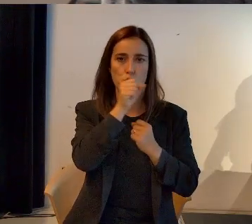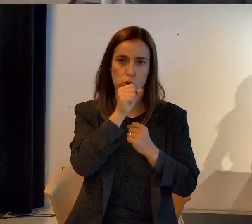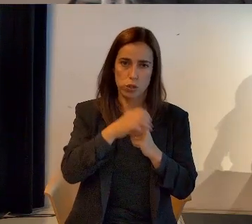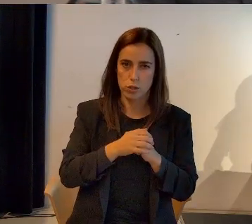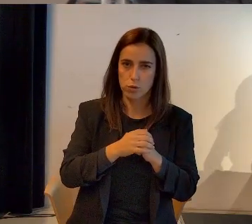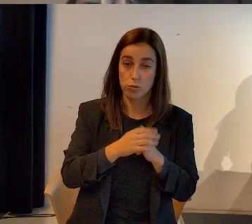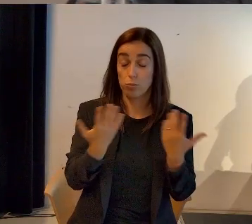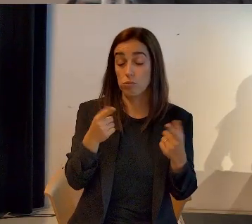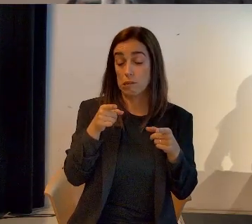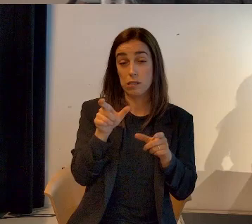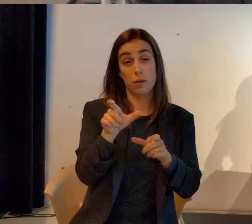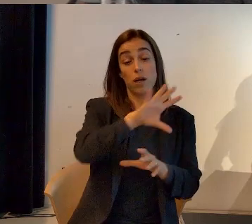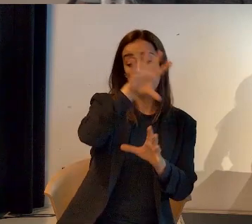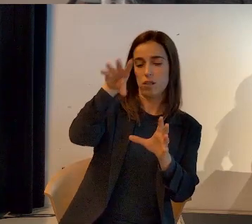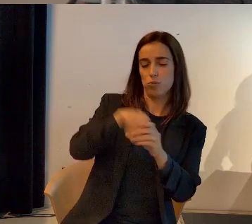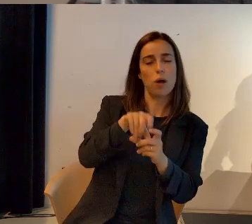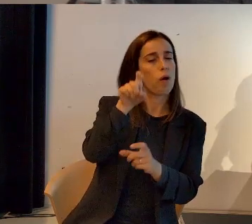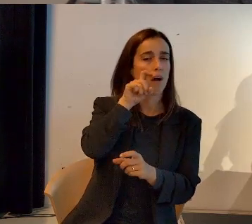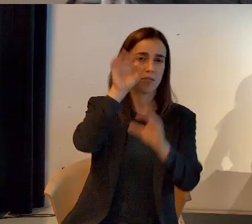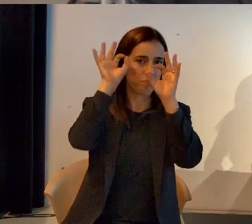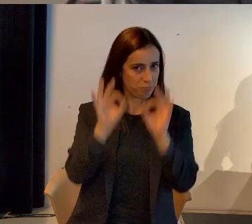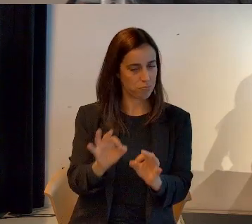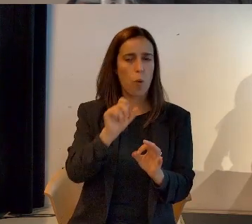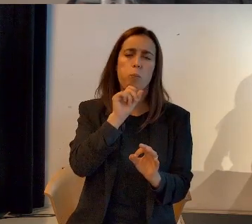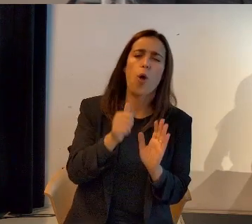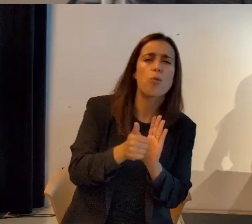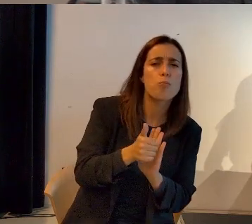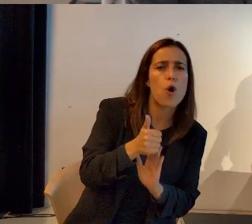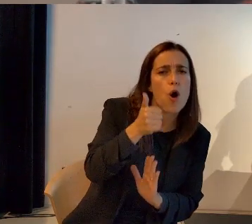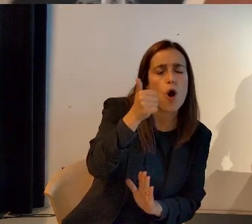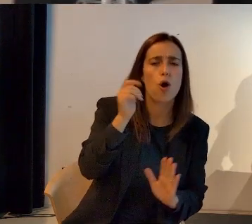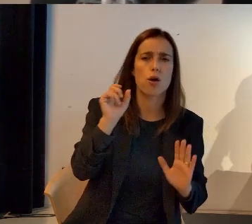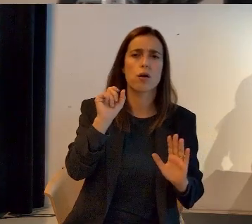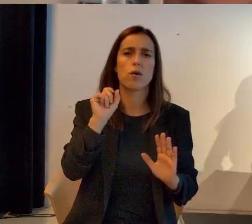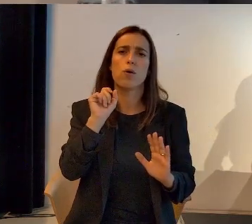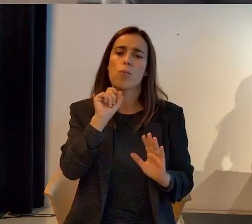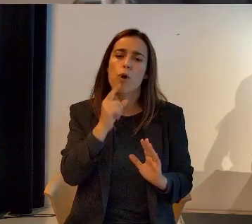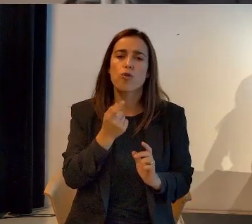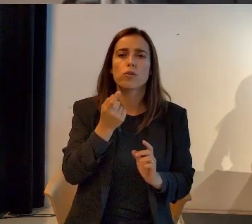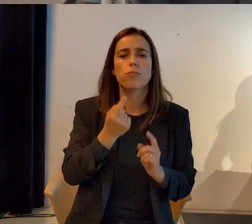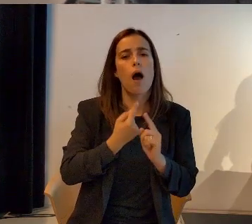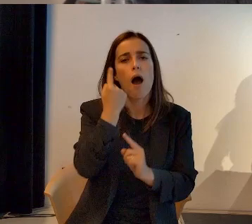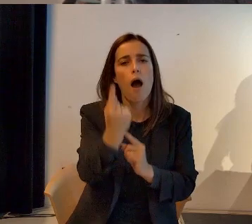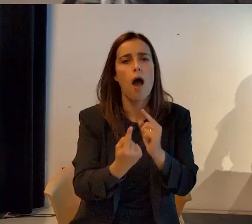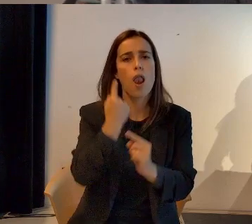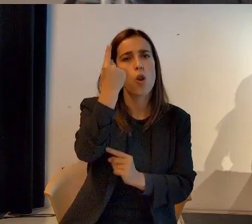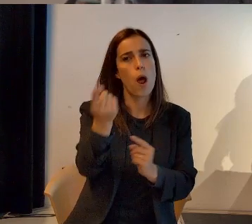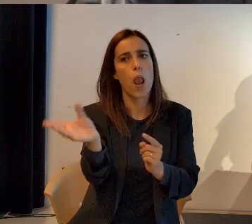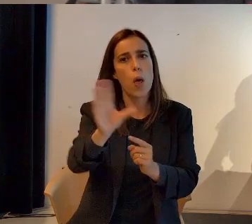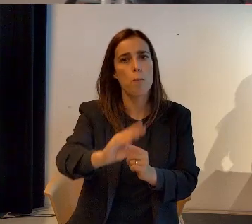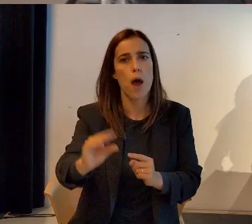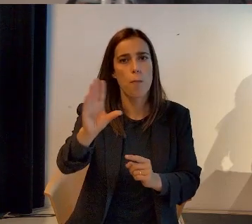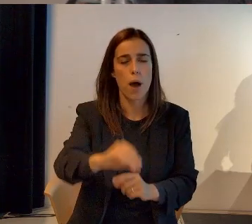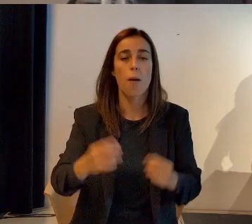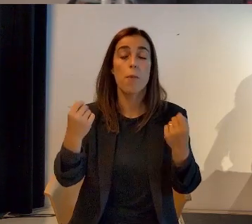penso que a inclusão estará garantida também. Queremos melhorar, queremos procurar cada ano possamos fazer mais, mas quer nos